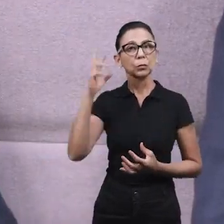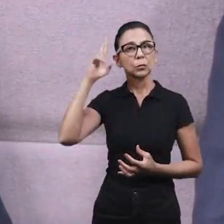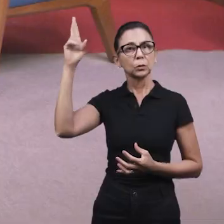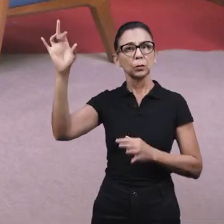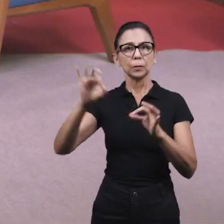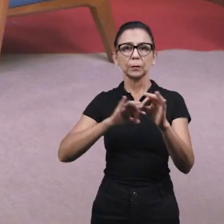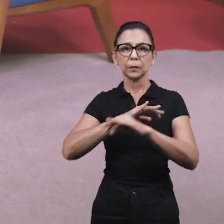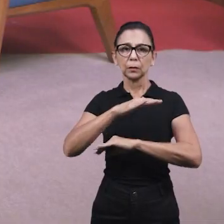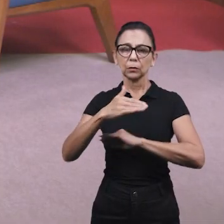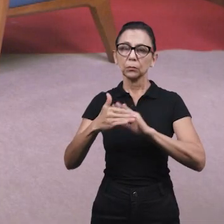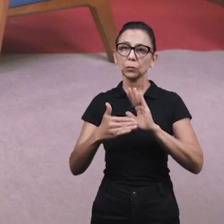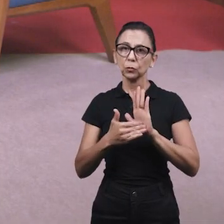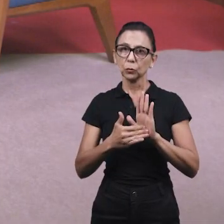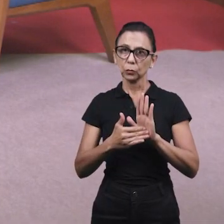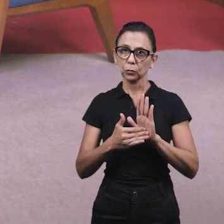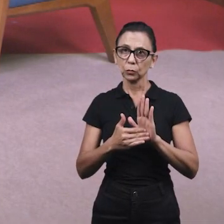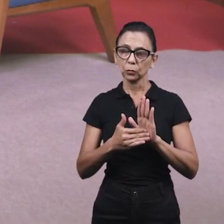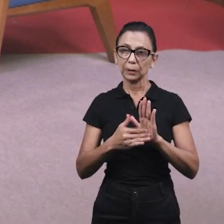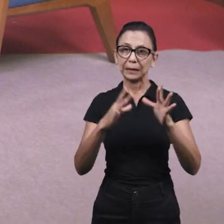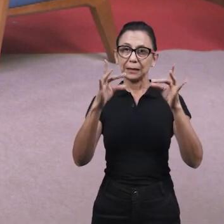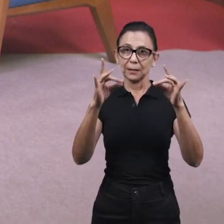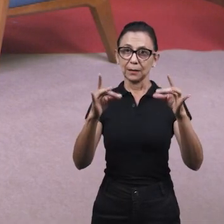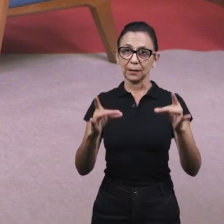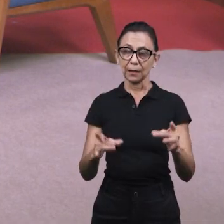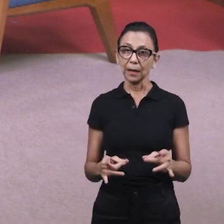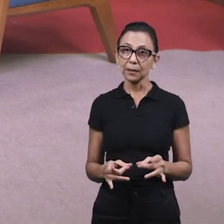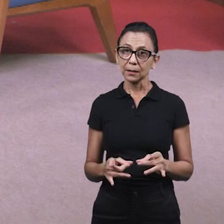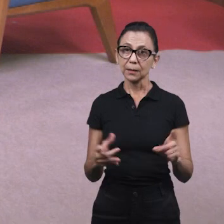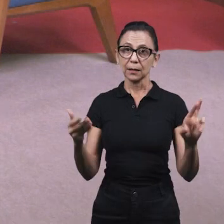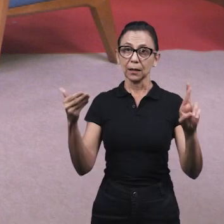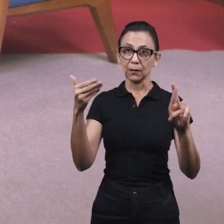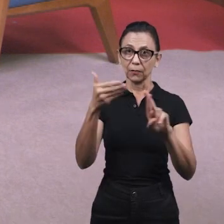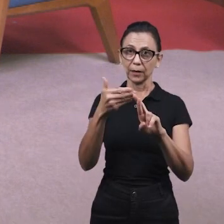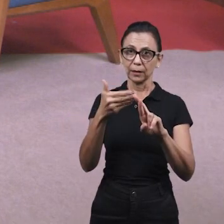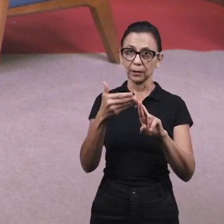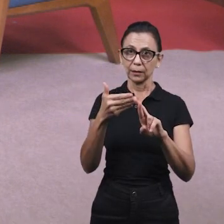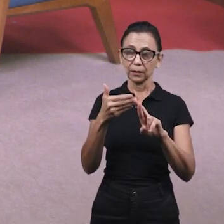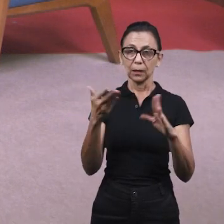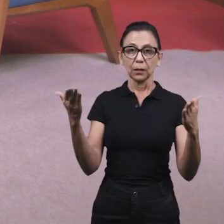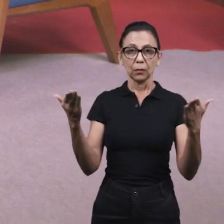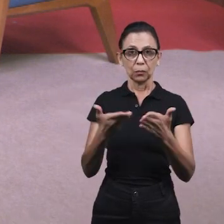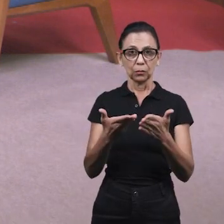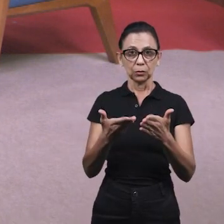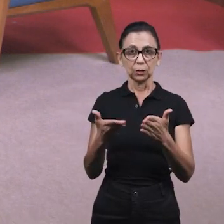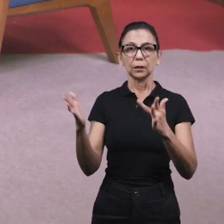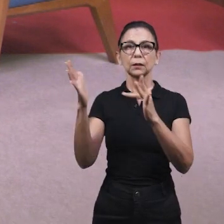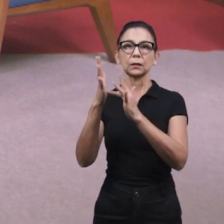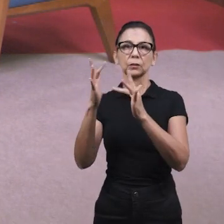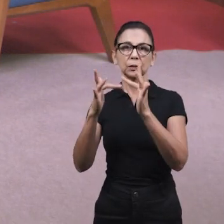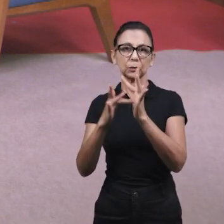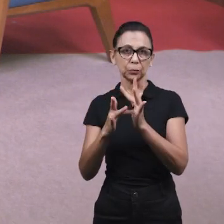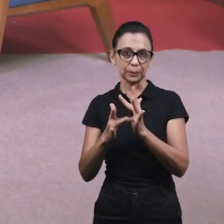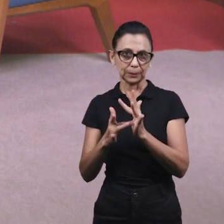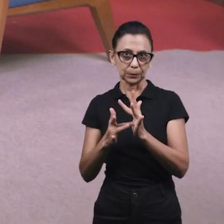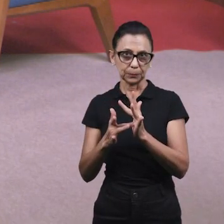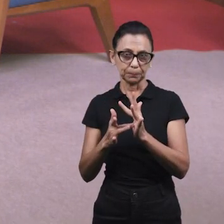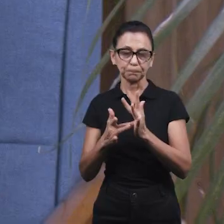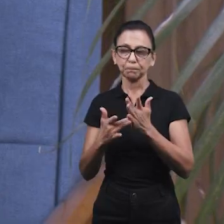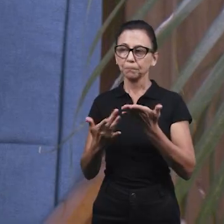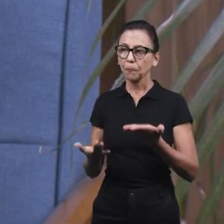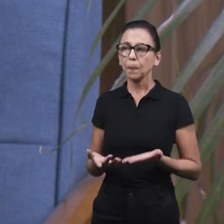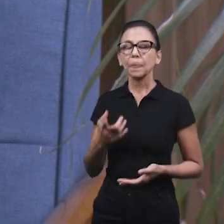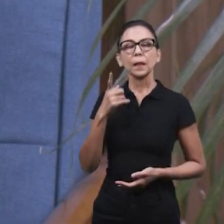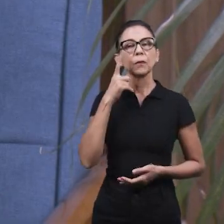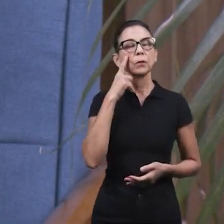Senhor Jesus. Então Amém. nós estamos aqui considerando o seguinte: há todo um